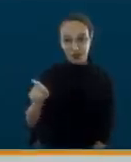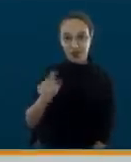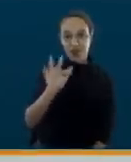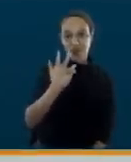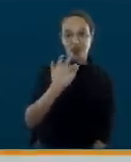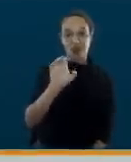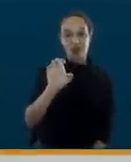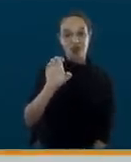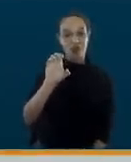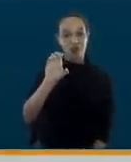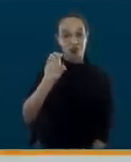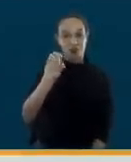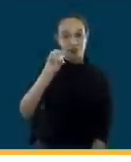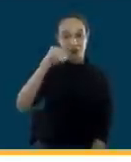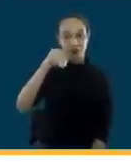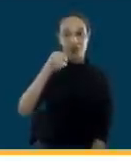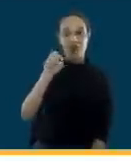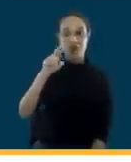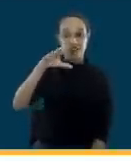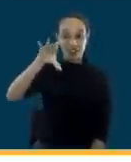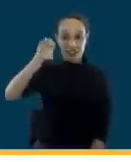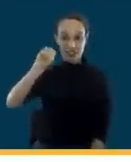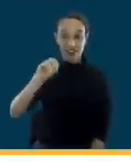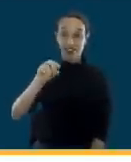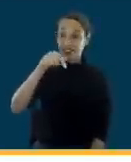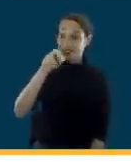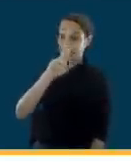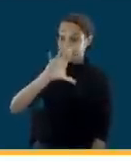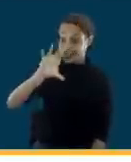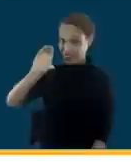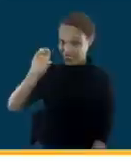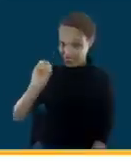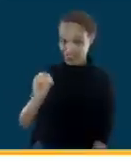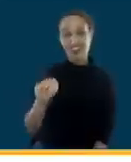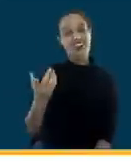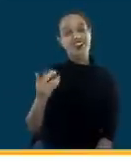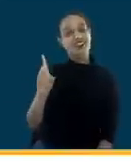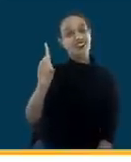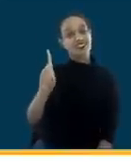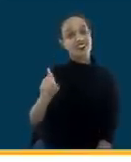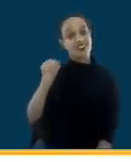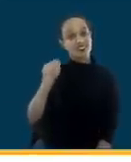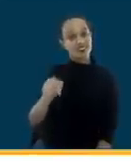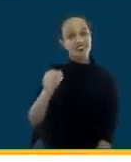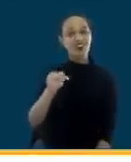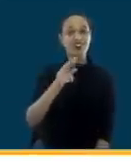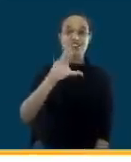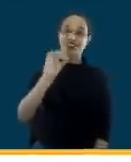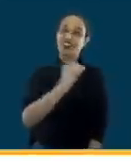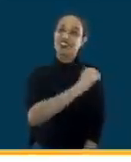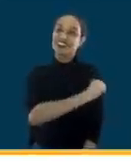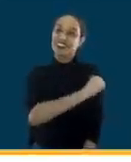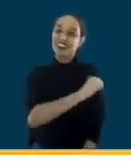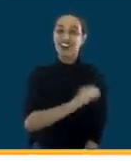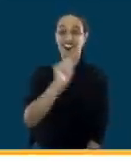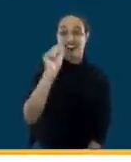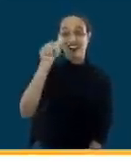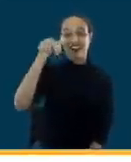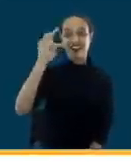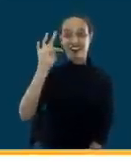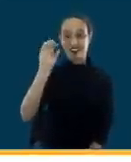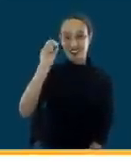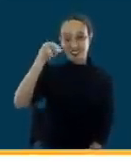RJ e presidente do Conselho Deliberativo do Sebrae RJ, Antônio Florencio de Queiroz Júnior. Boa tarde,